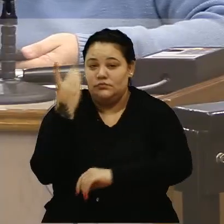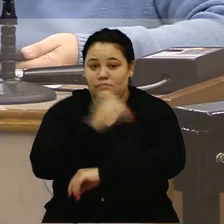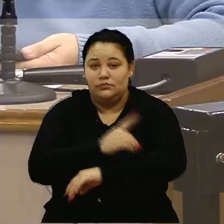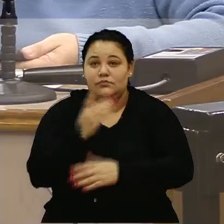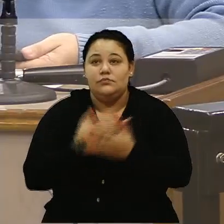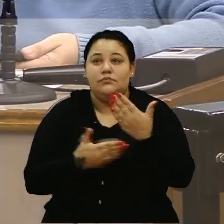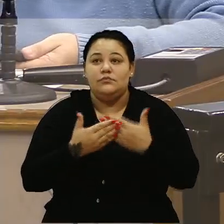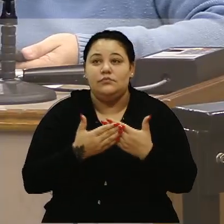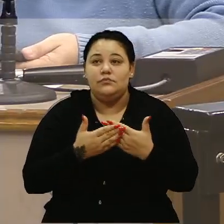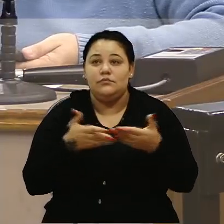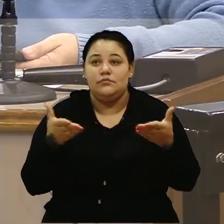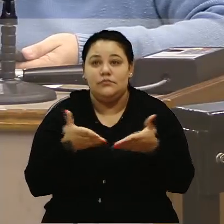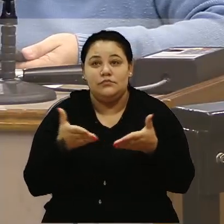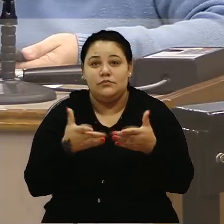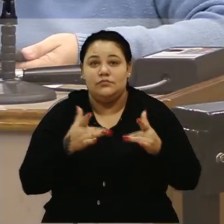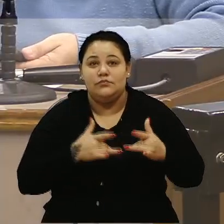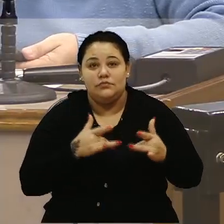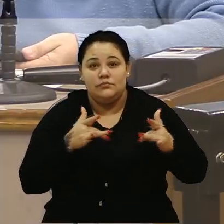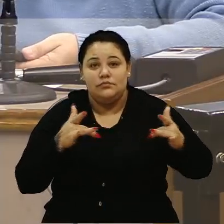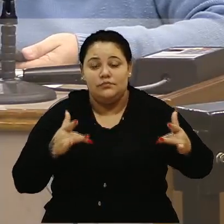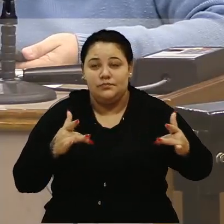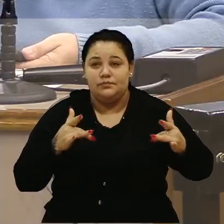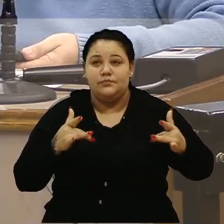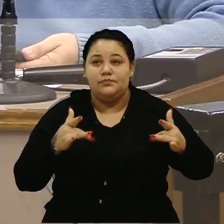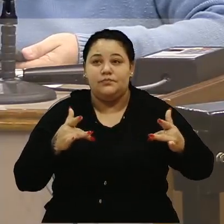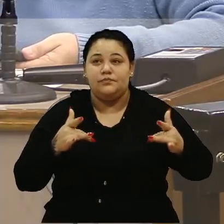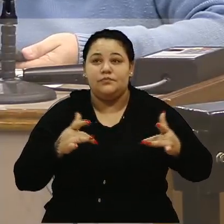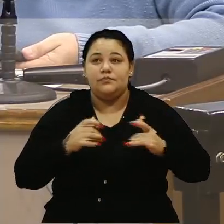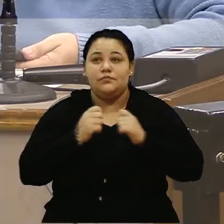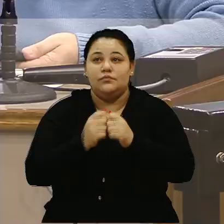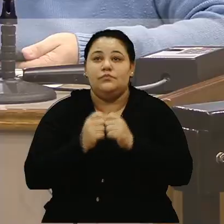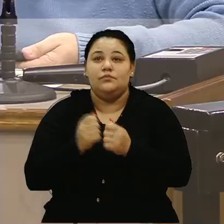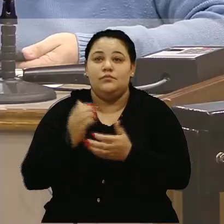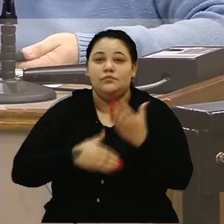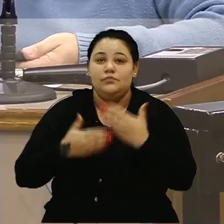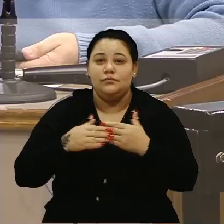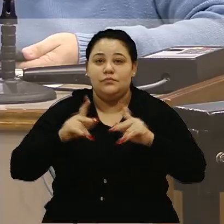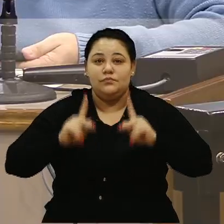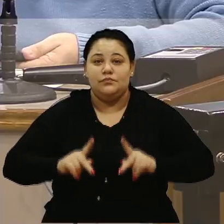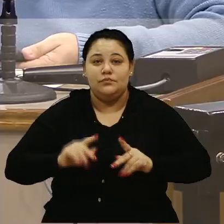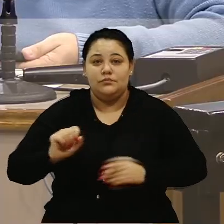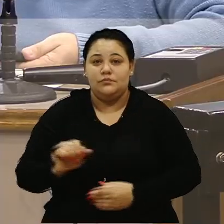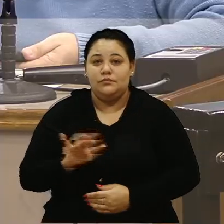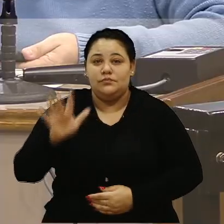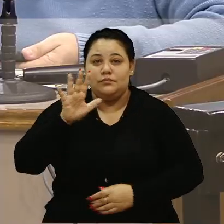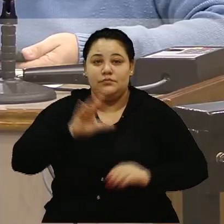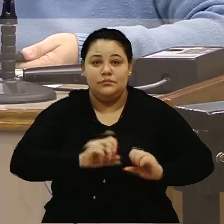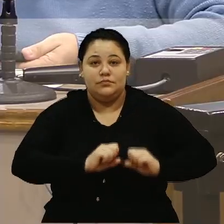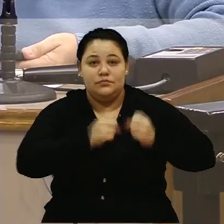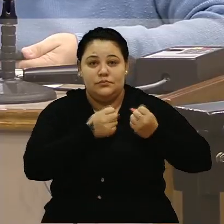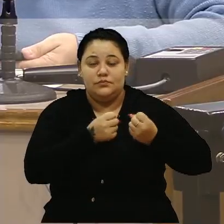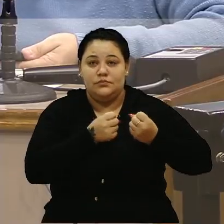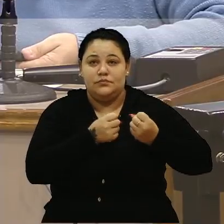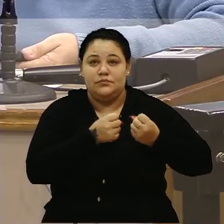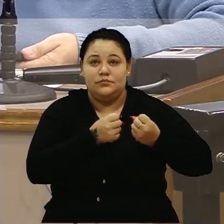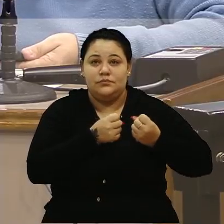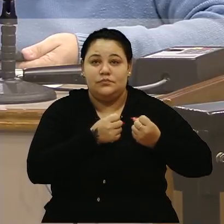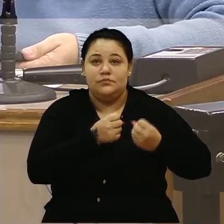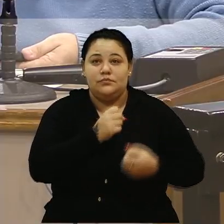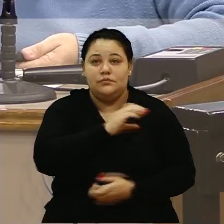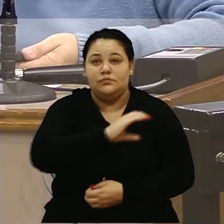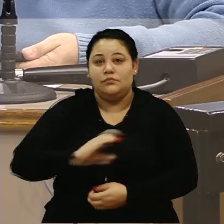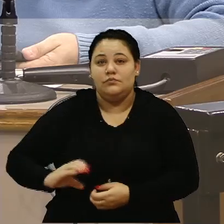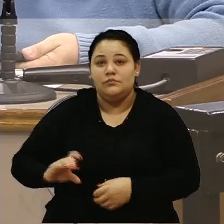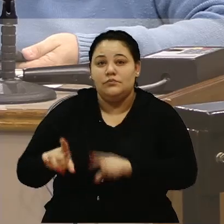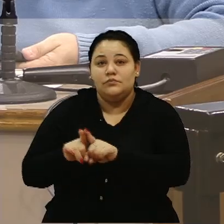e a minha solidariedade, juntamente com todos os que defendem os valores e princípios do cristianismo, pela passagem do Papa